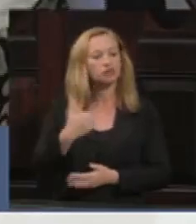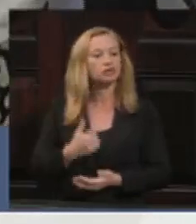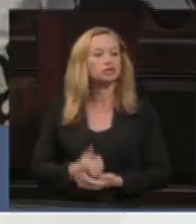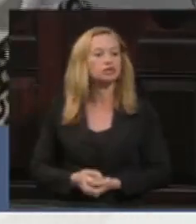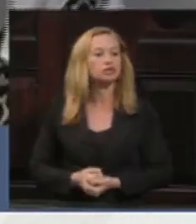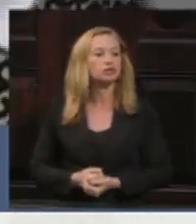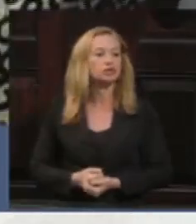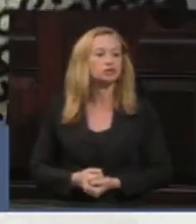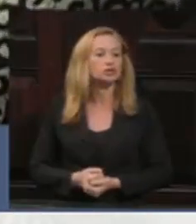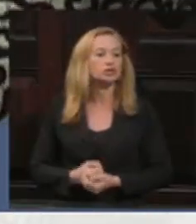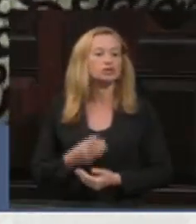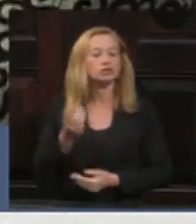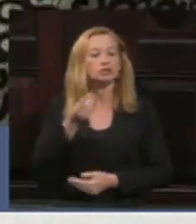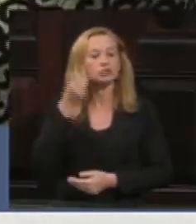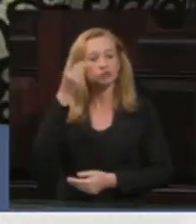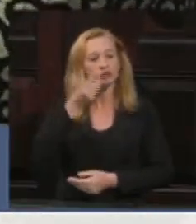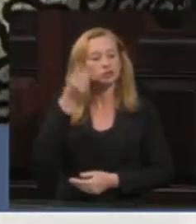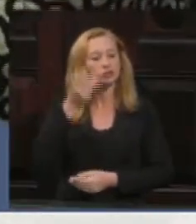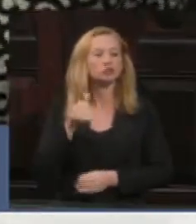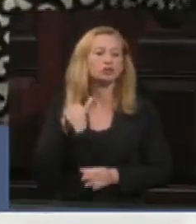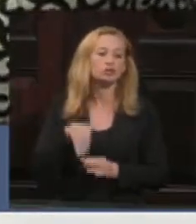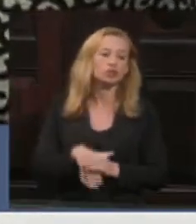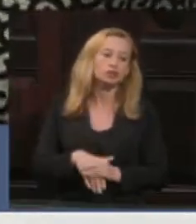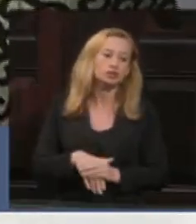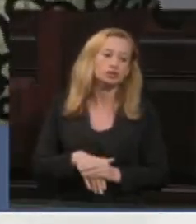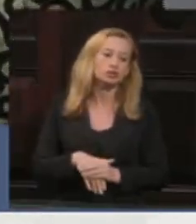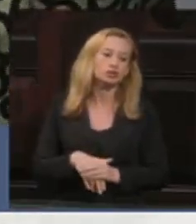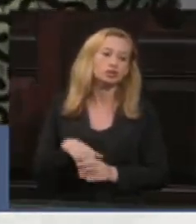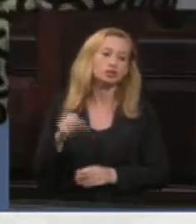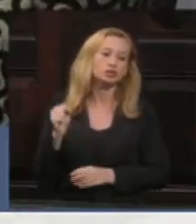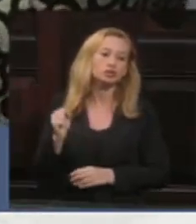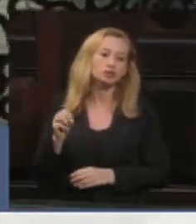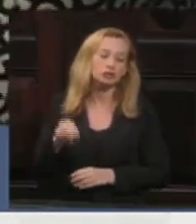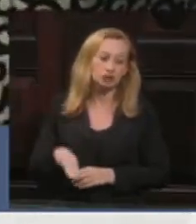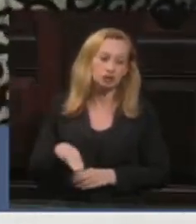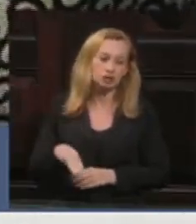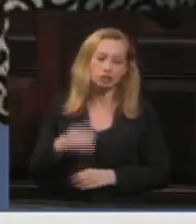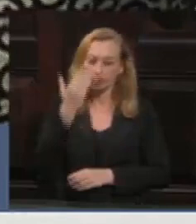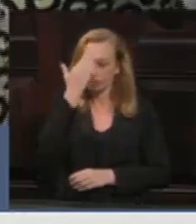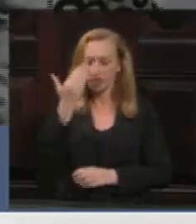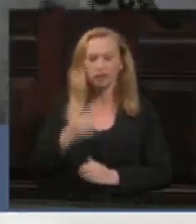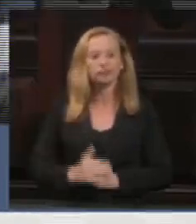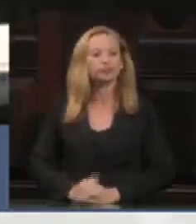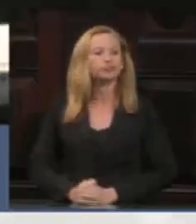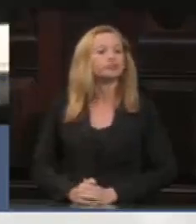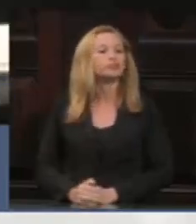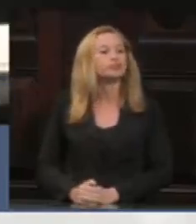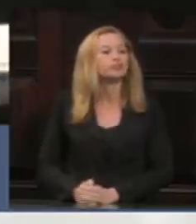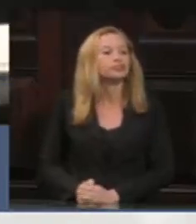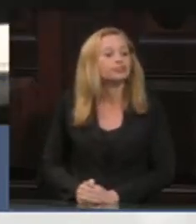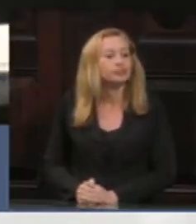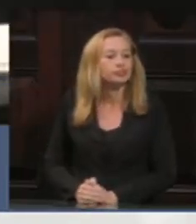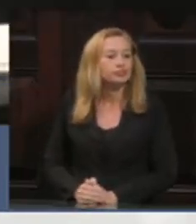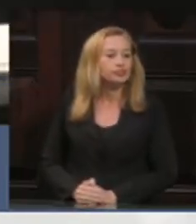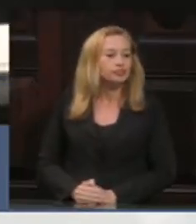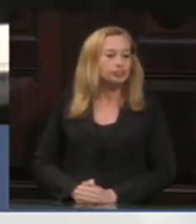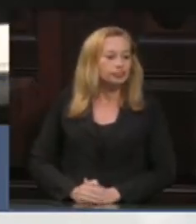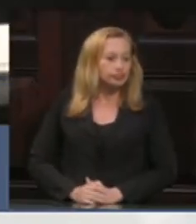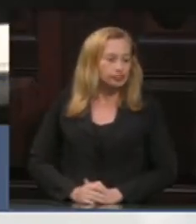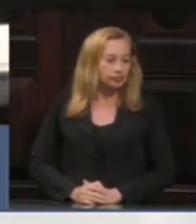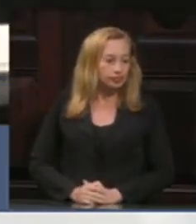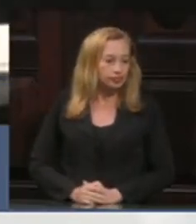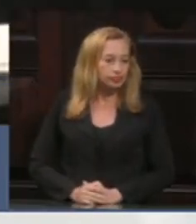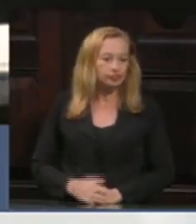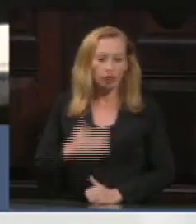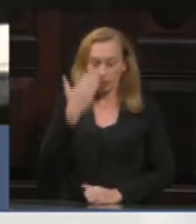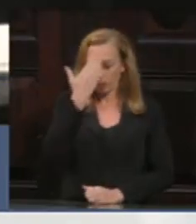senhoras deputados que votaram favoravelmente. Muito obrigado, senhor presidente. Da mesma forma,